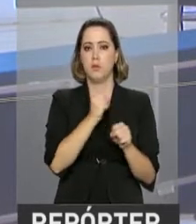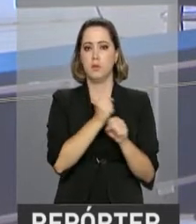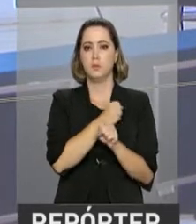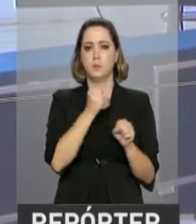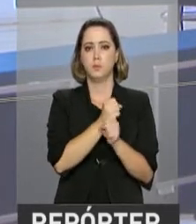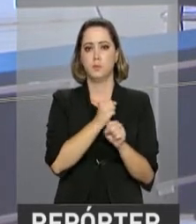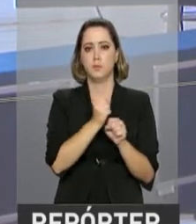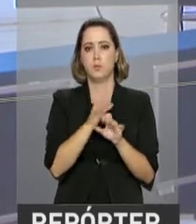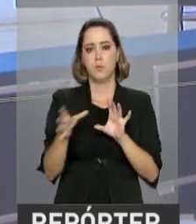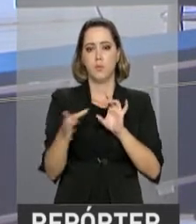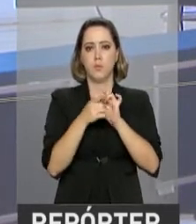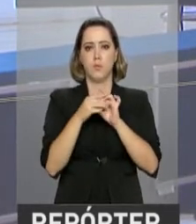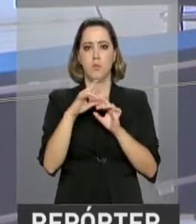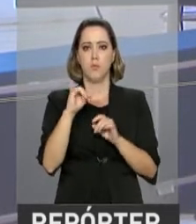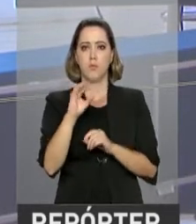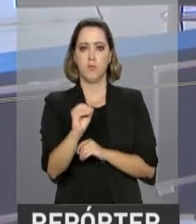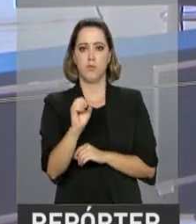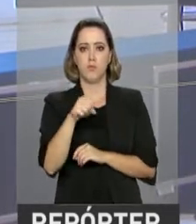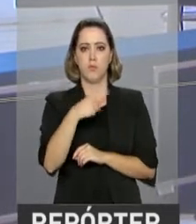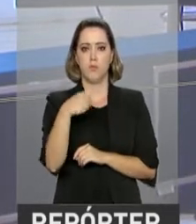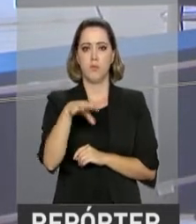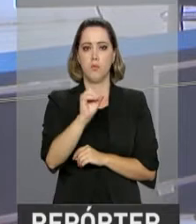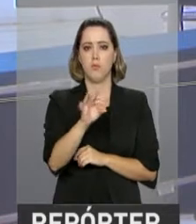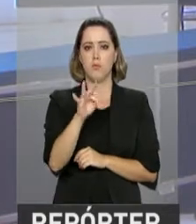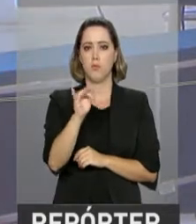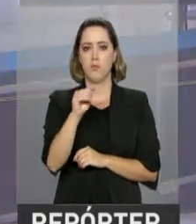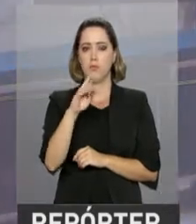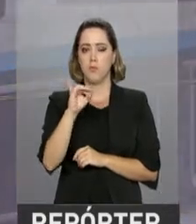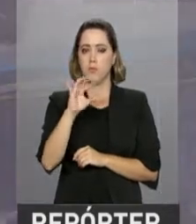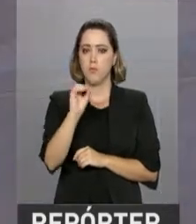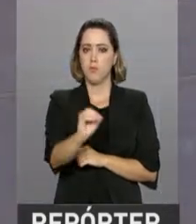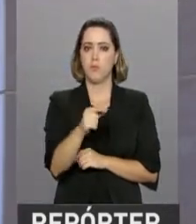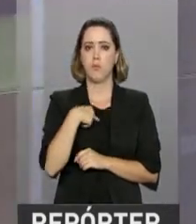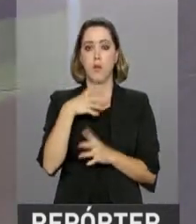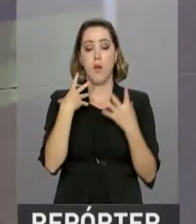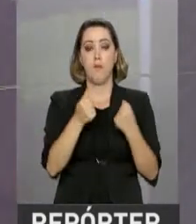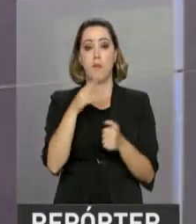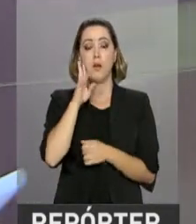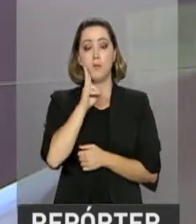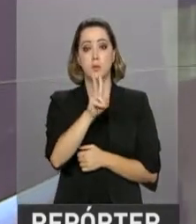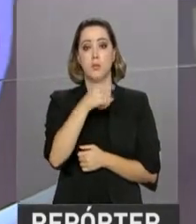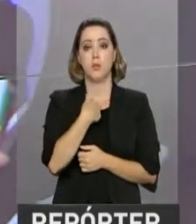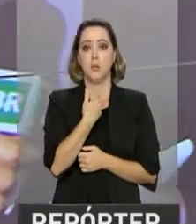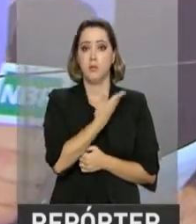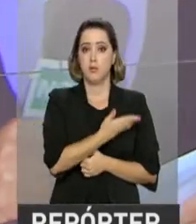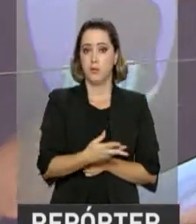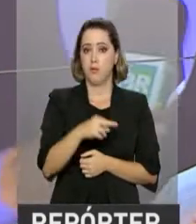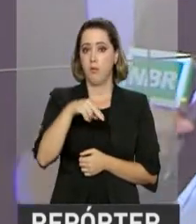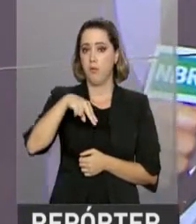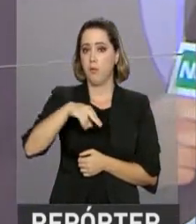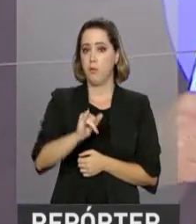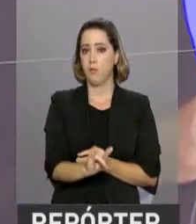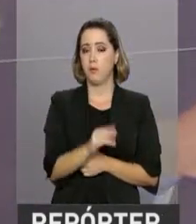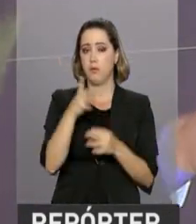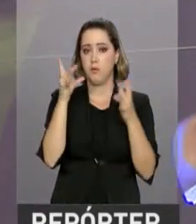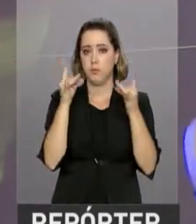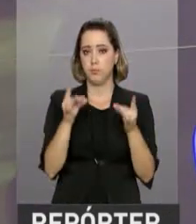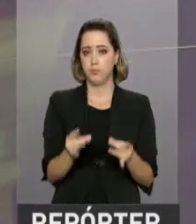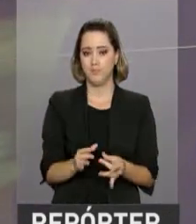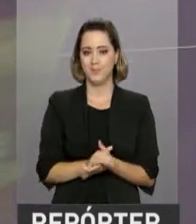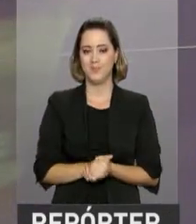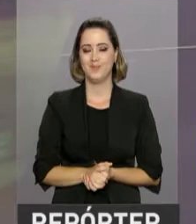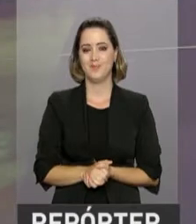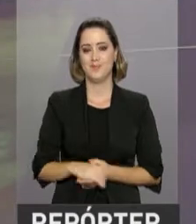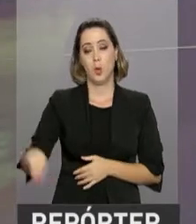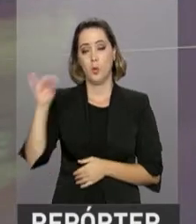projeto de integração do rio são francisco nós vamos então conversar ao vivo com a repórter nem pereira que tem os detalhes para a gente lá é igual